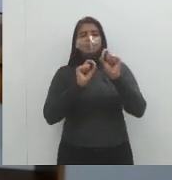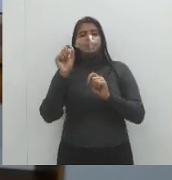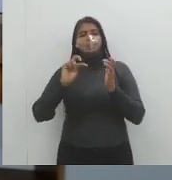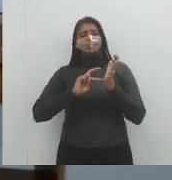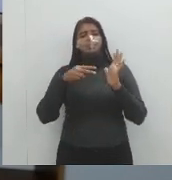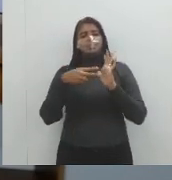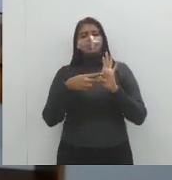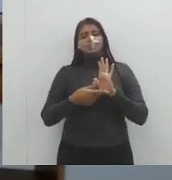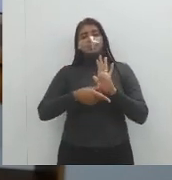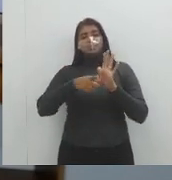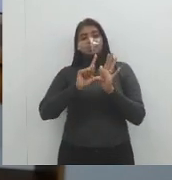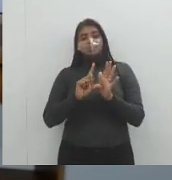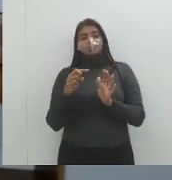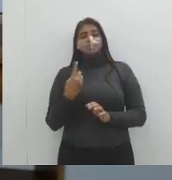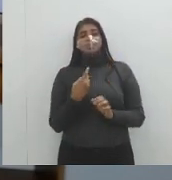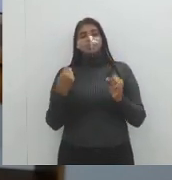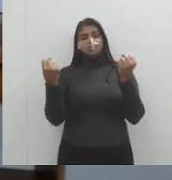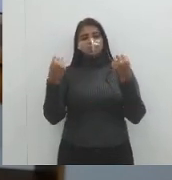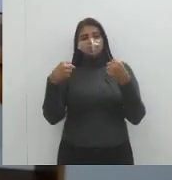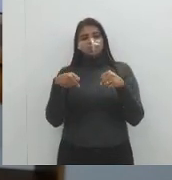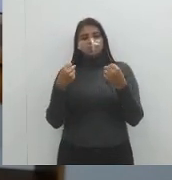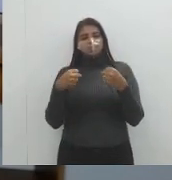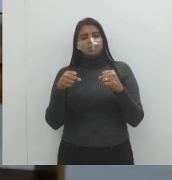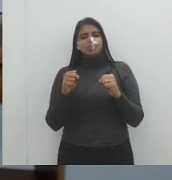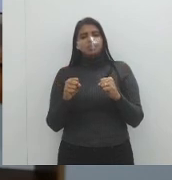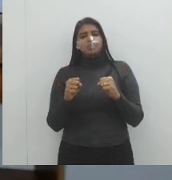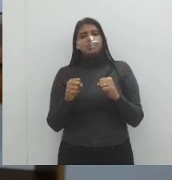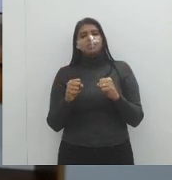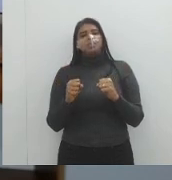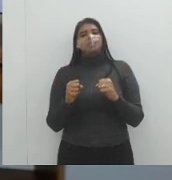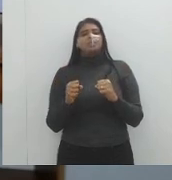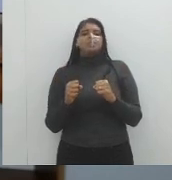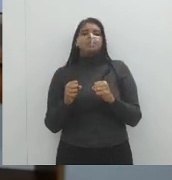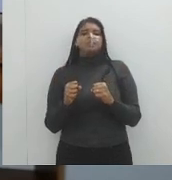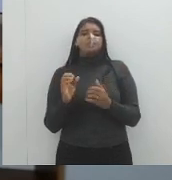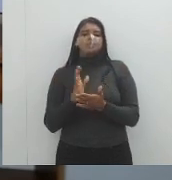mas antes disso a gente precisa só reforçar